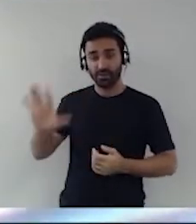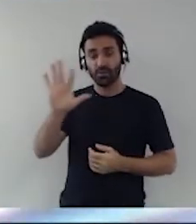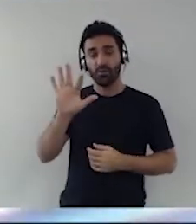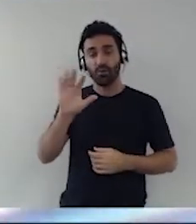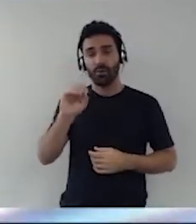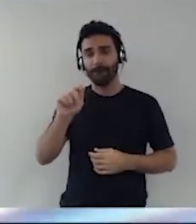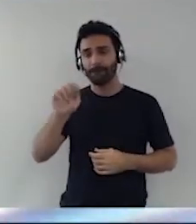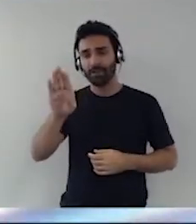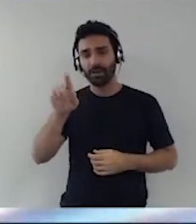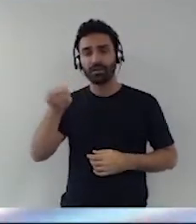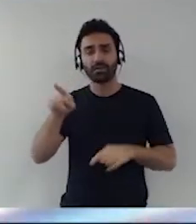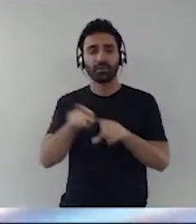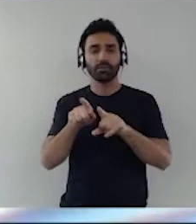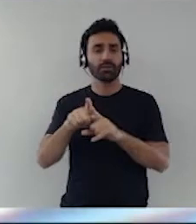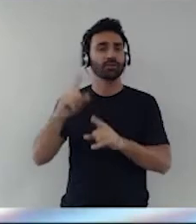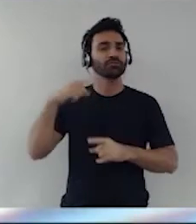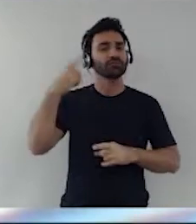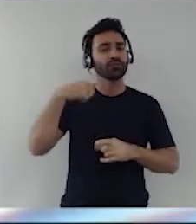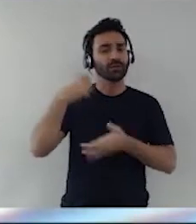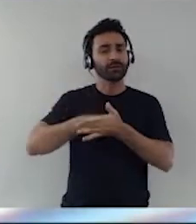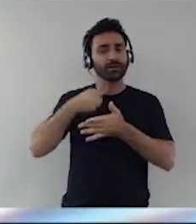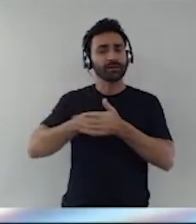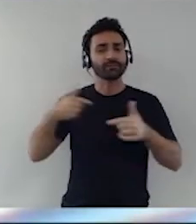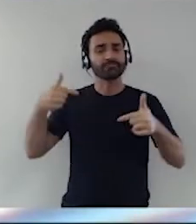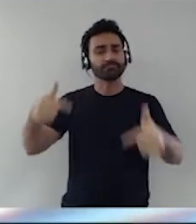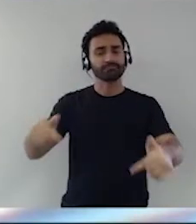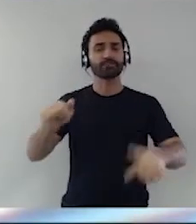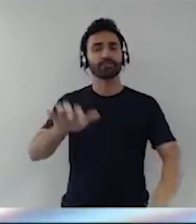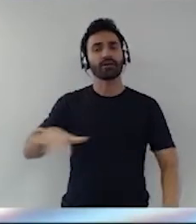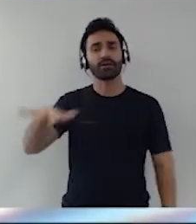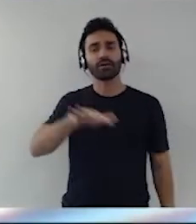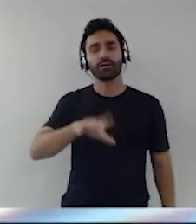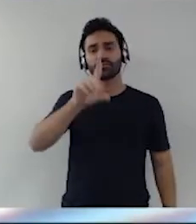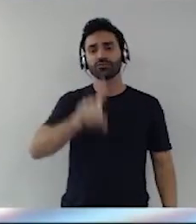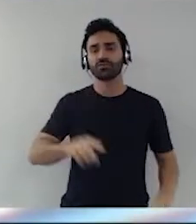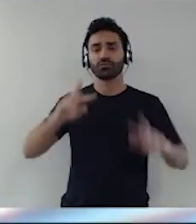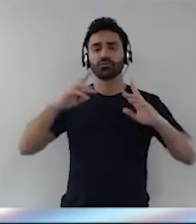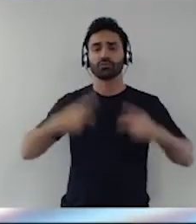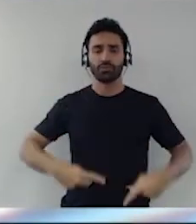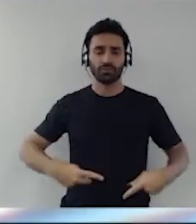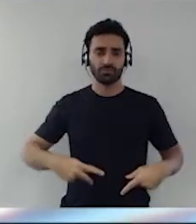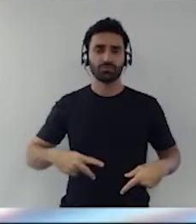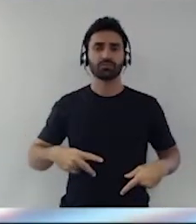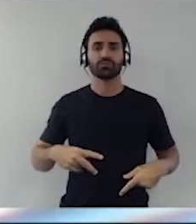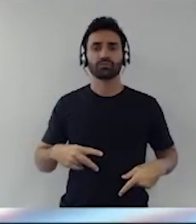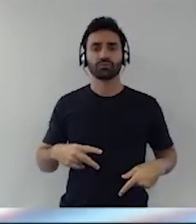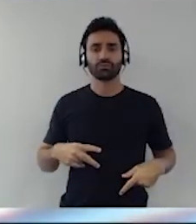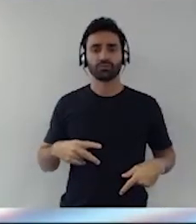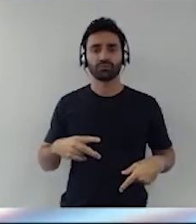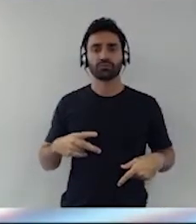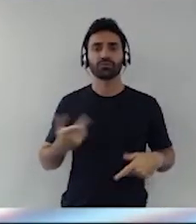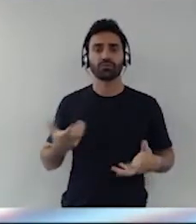e advogado militante na área de direitos humanos. E eu,